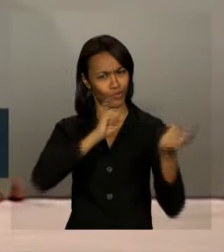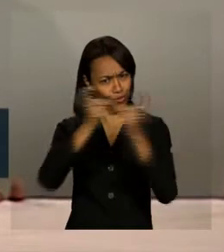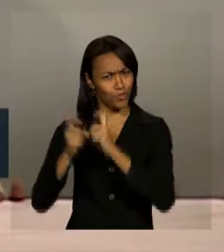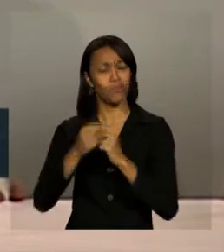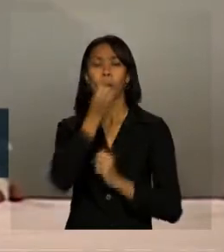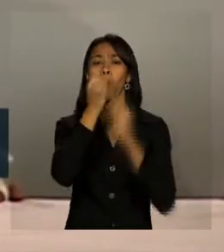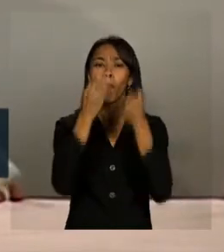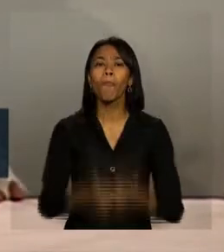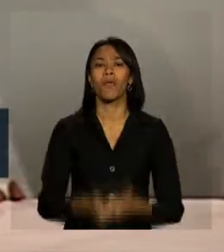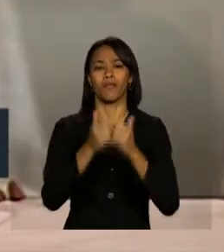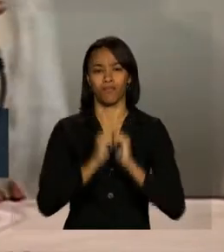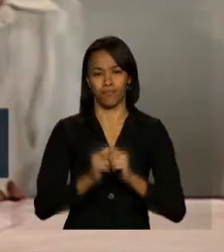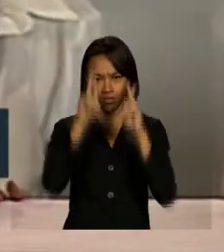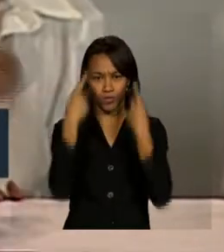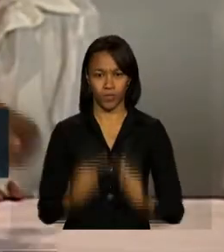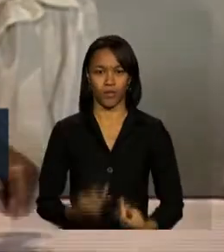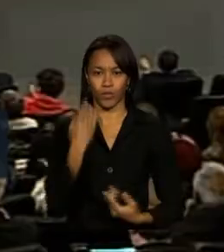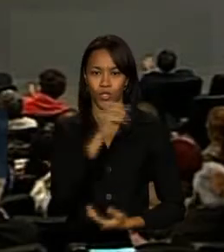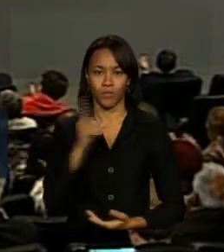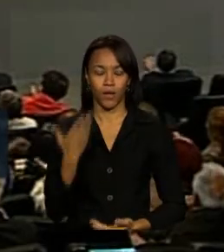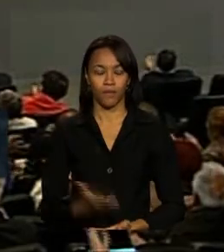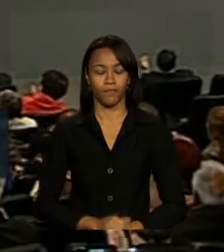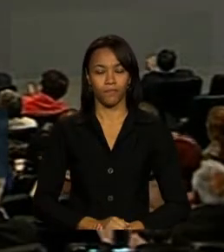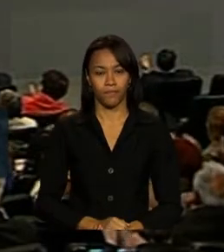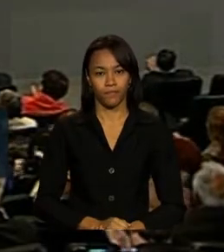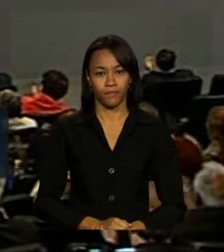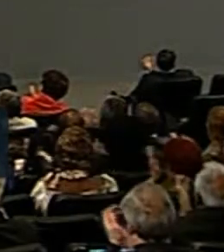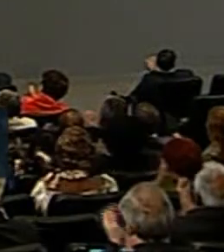da humanidade. Bom dia, obrigada.